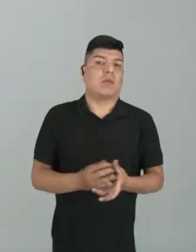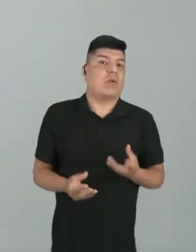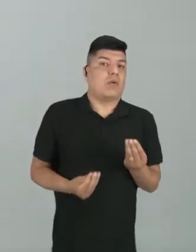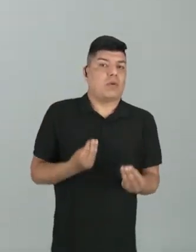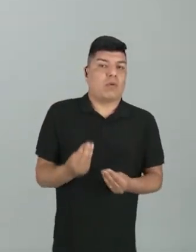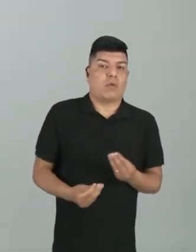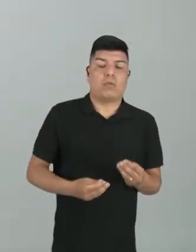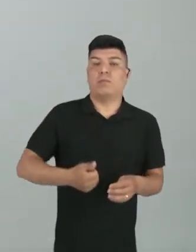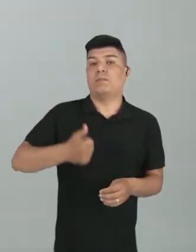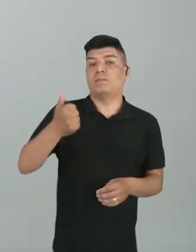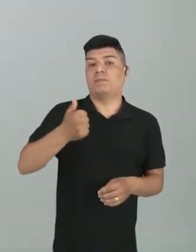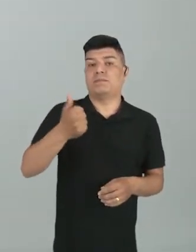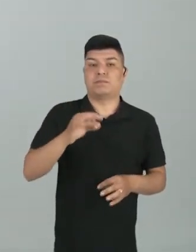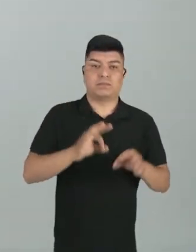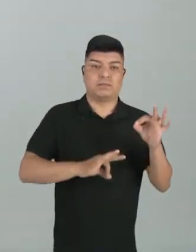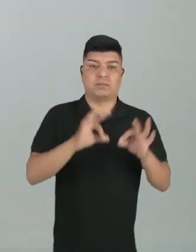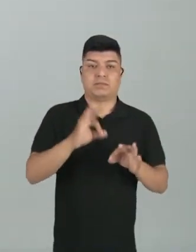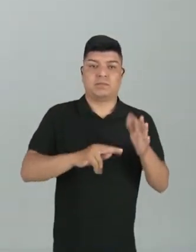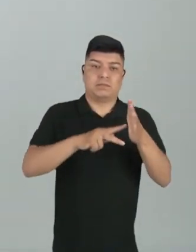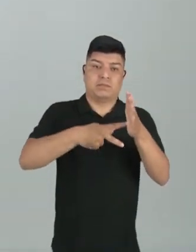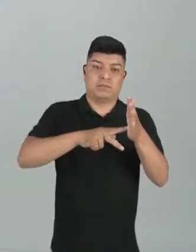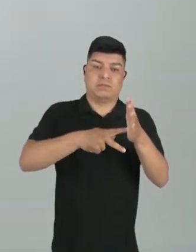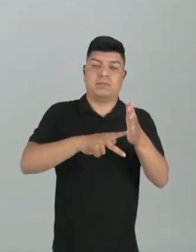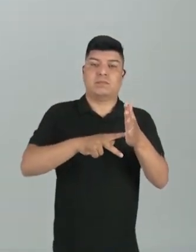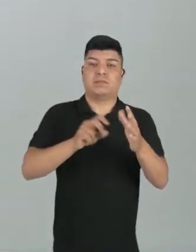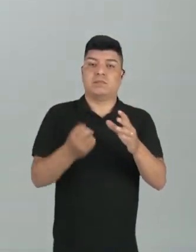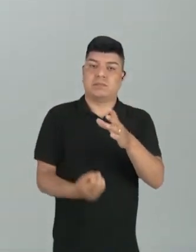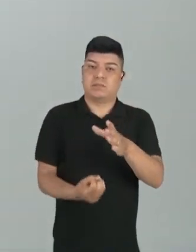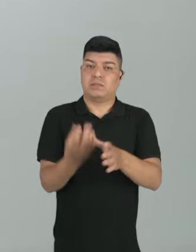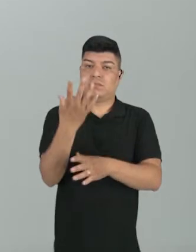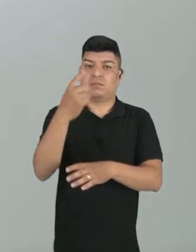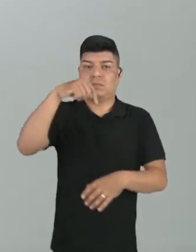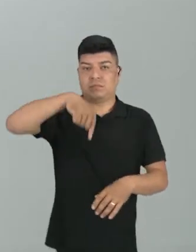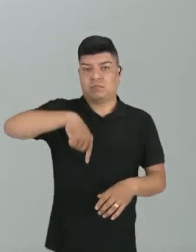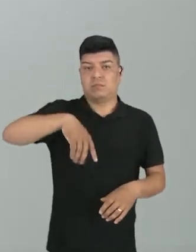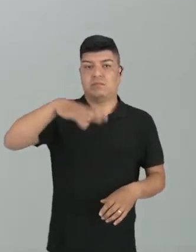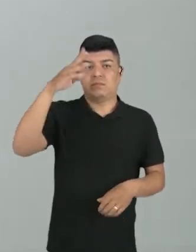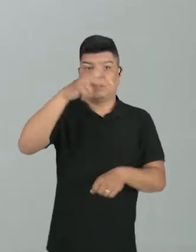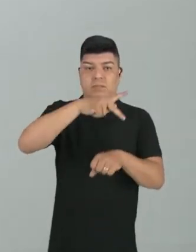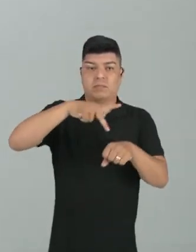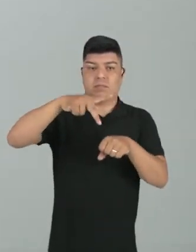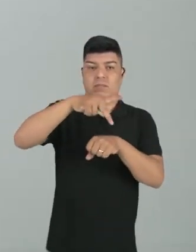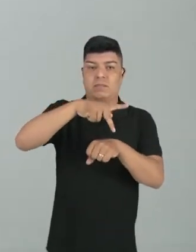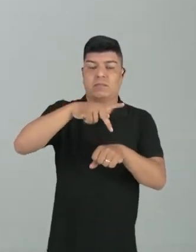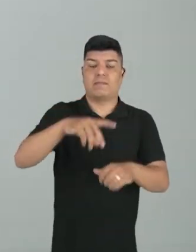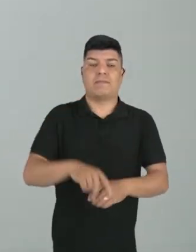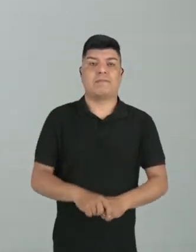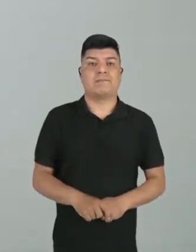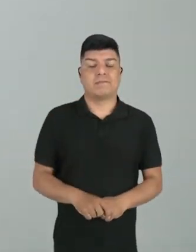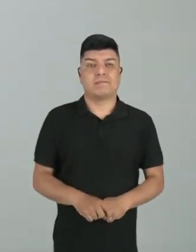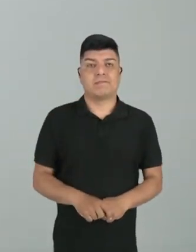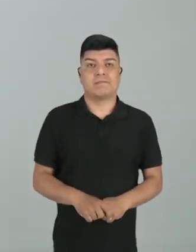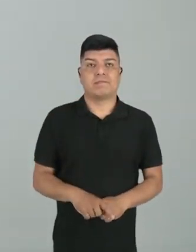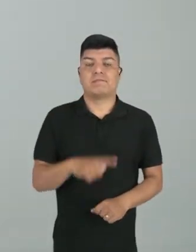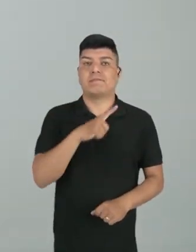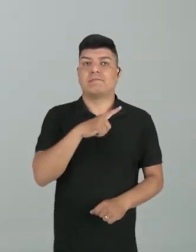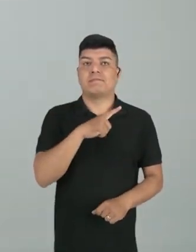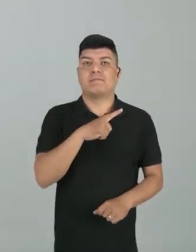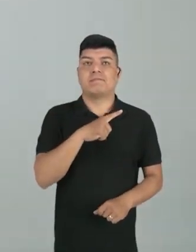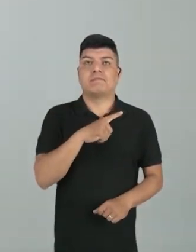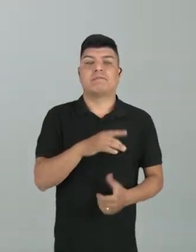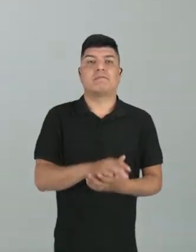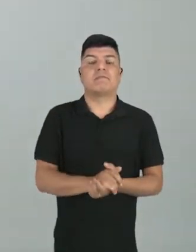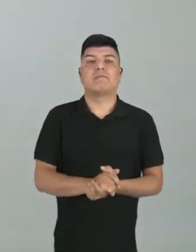os primeiros organismos sindicais eles surgiram no nosso país. E aí nós temos